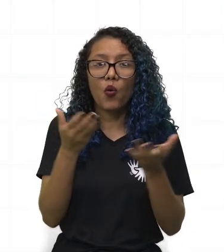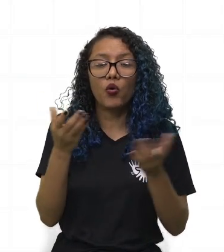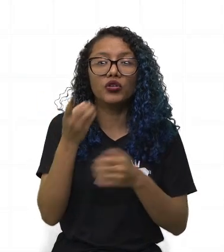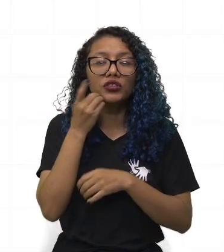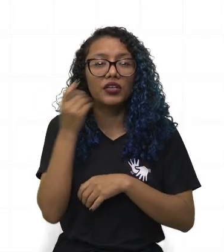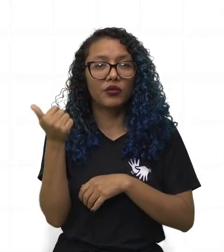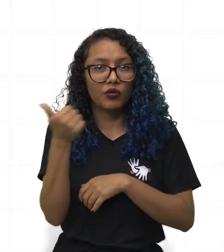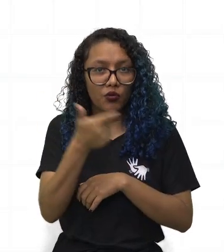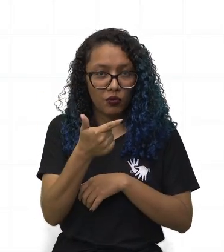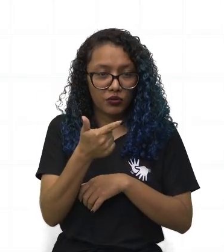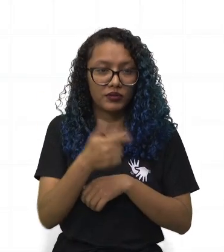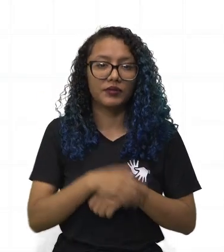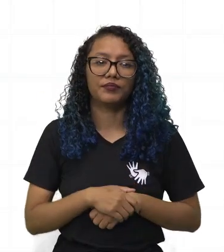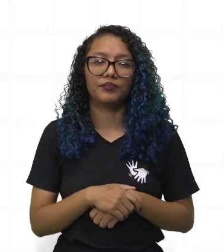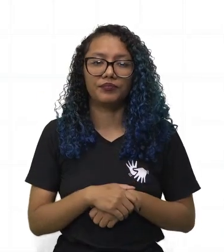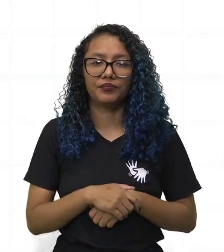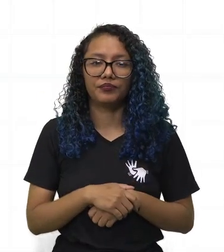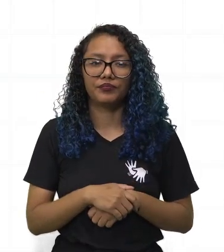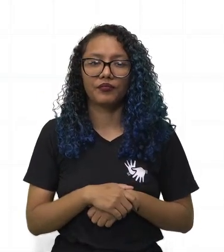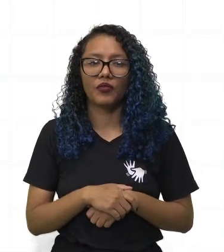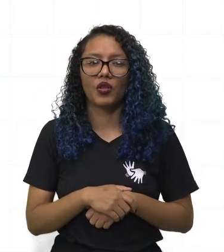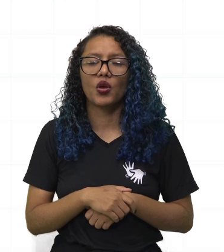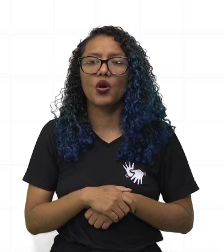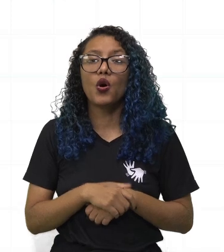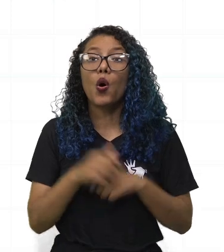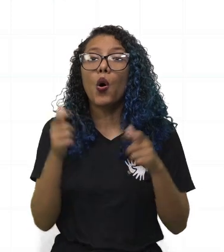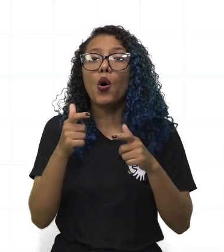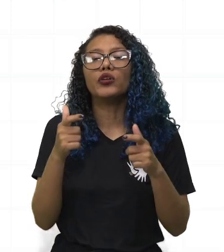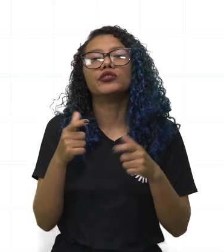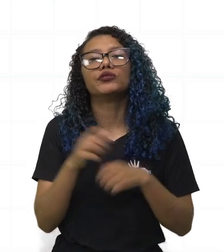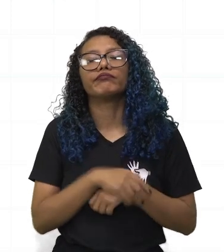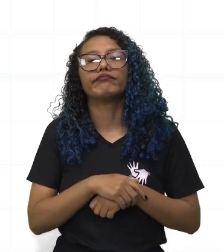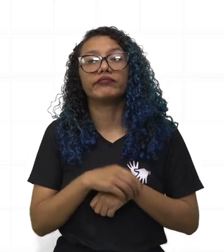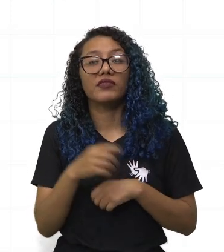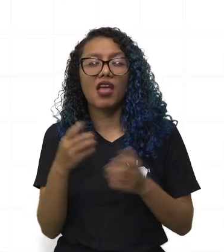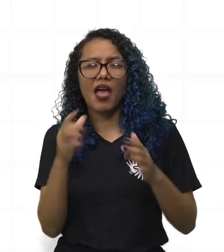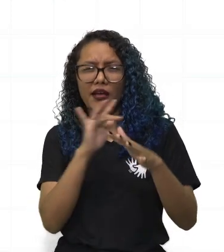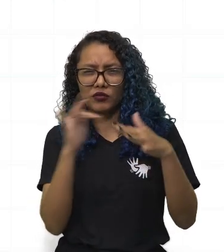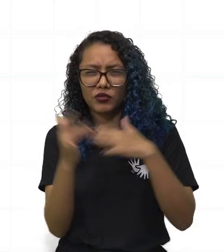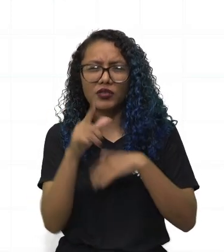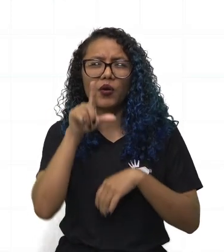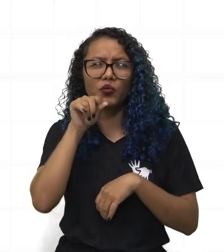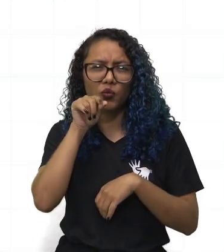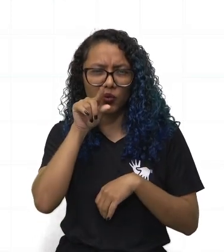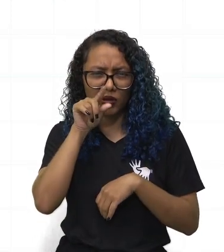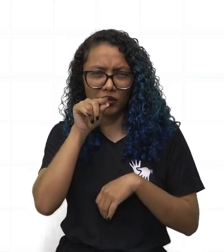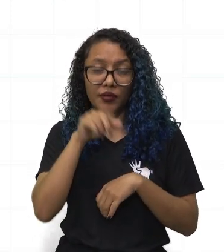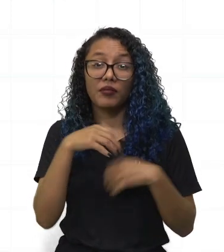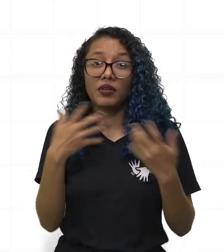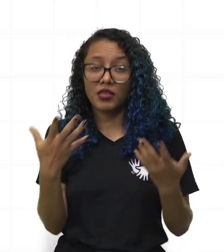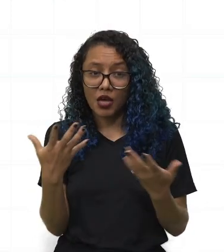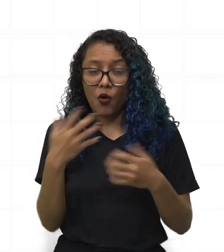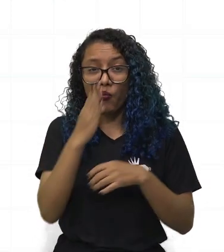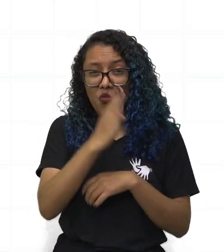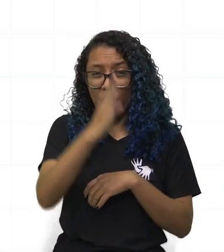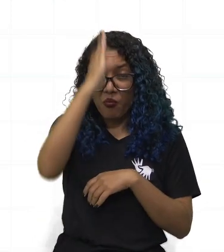Bombeiros. Por meio da rede social Twitter, os bombeiros disseram que há 5